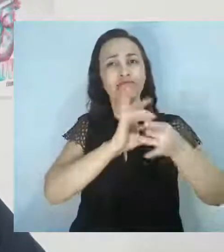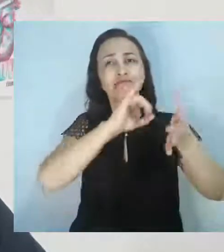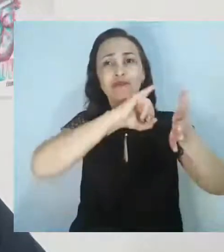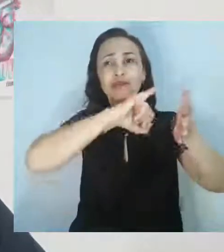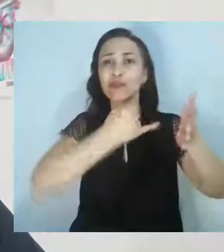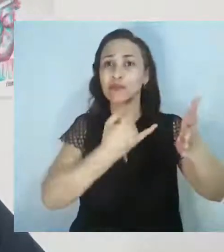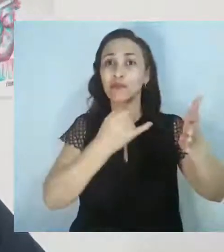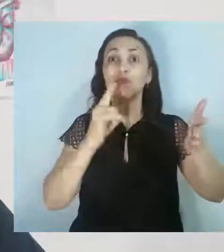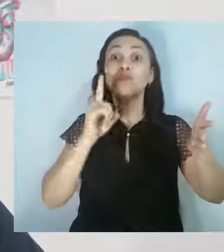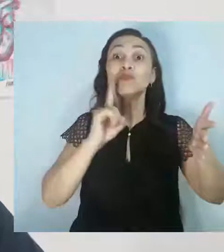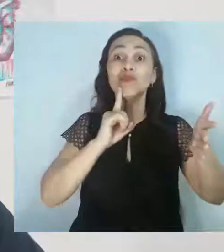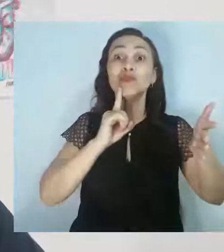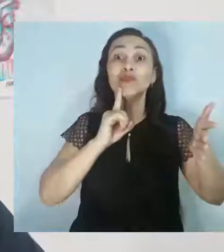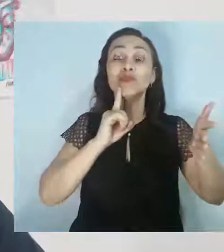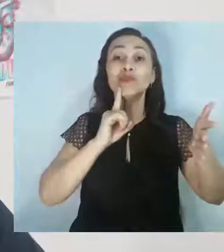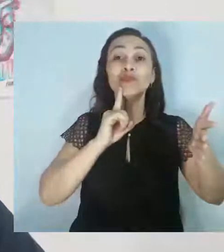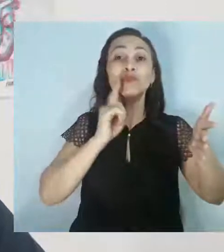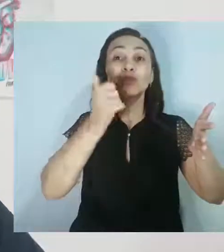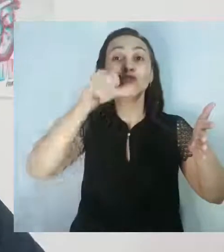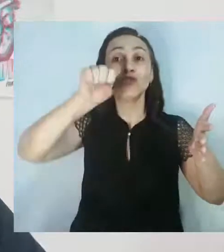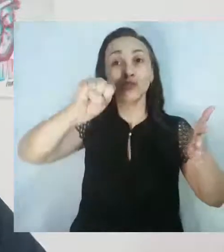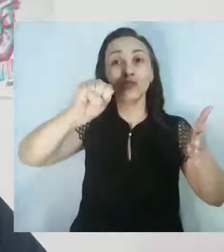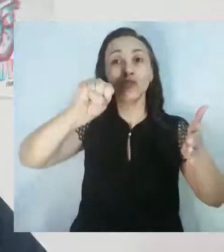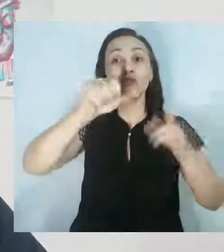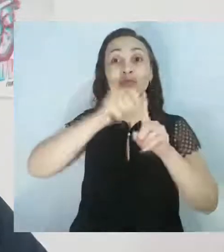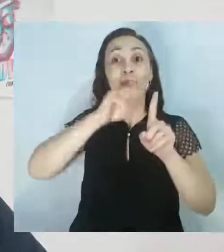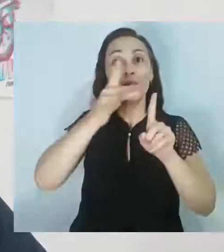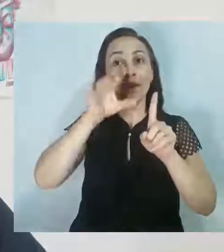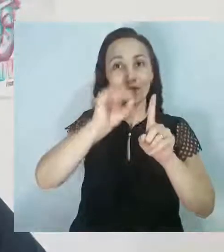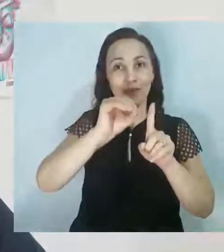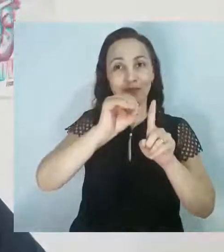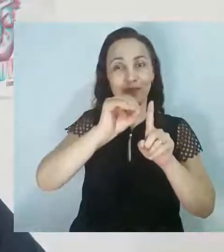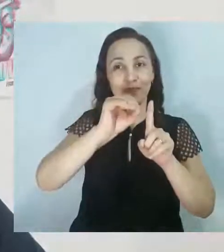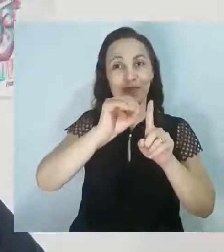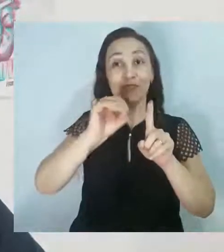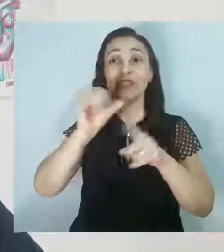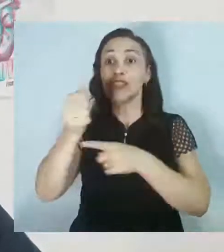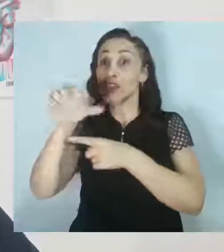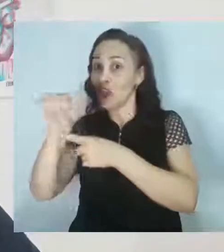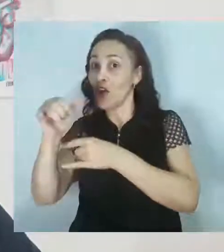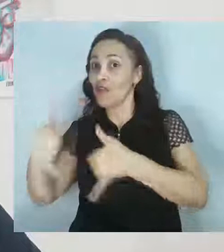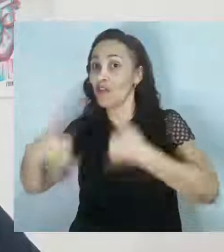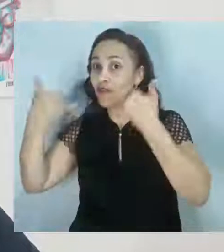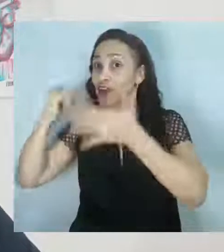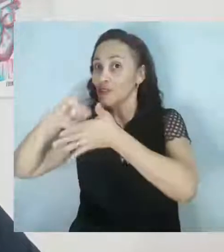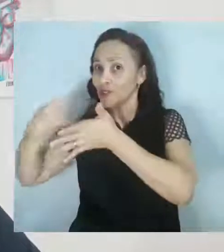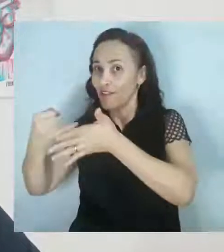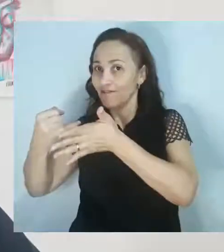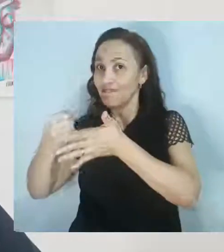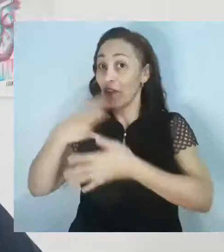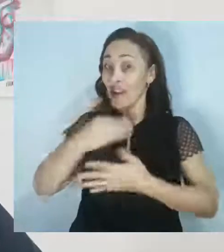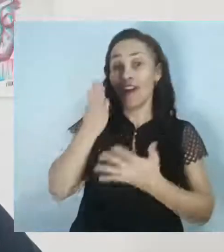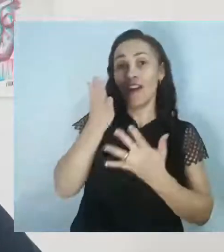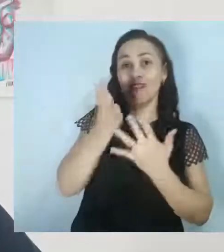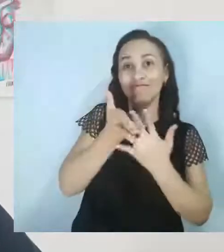nasceu no dia 18 de março, né? Então, dia 19 de março era a festa de São José, bem ali no meio do trido de São